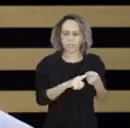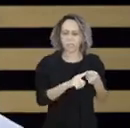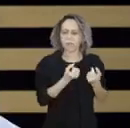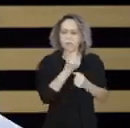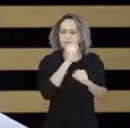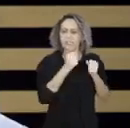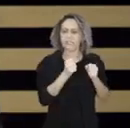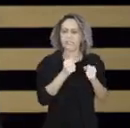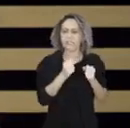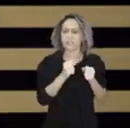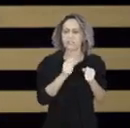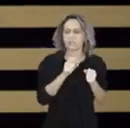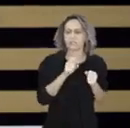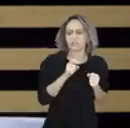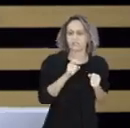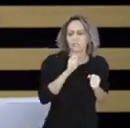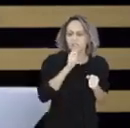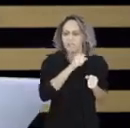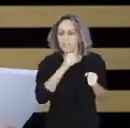Chineses, 95%.